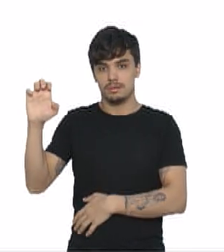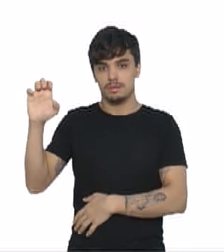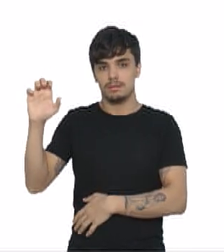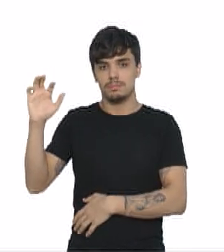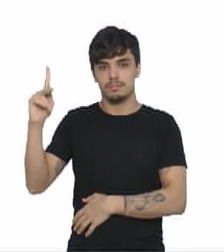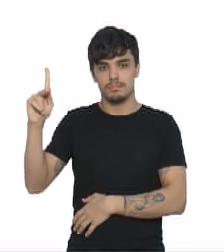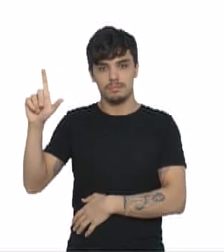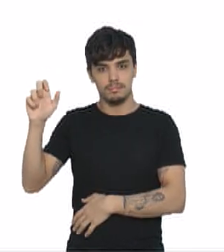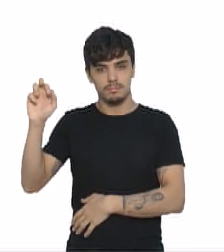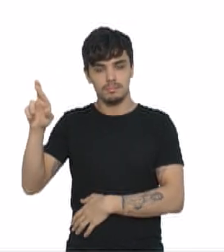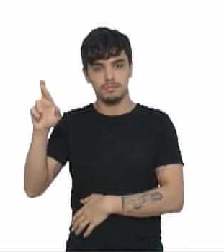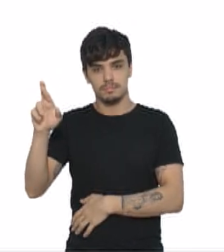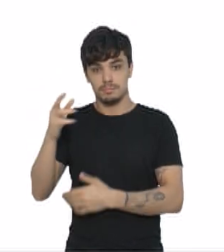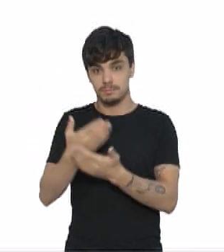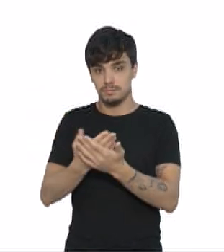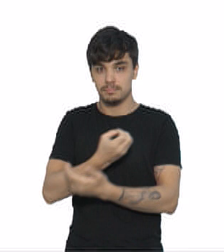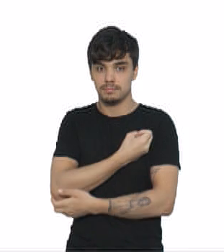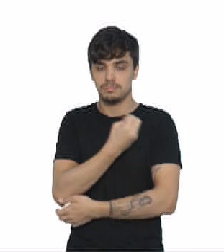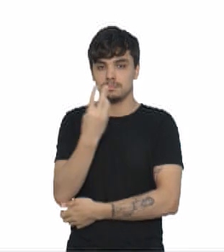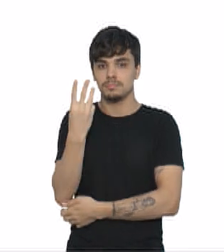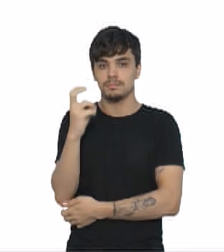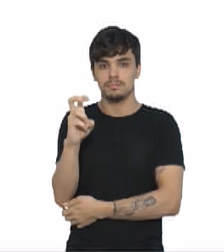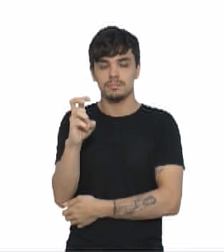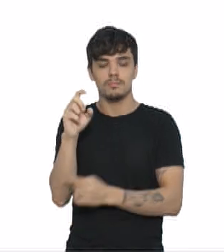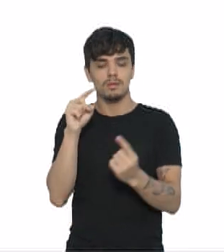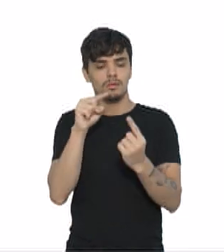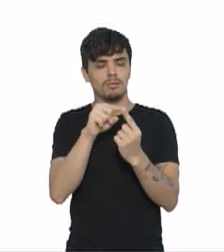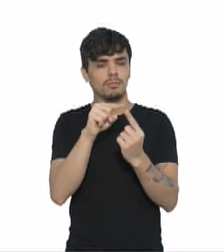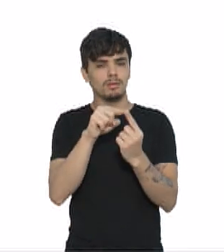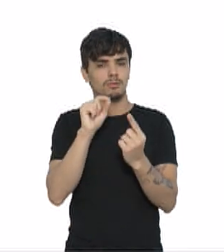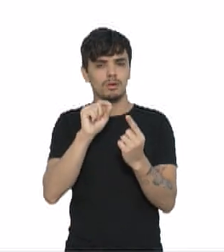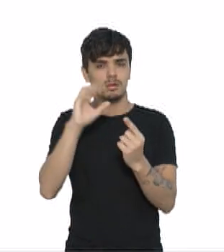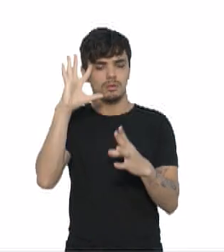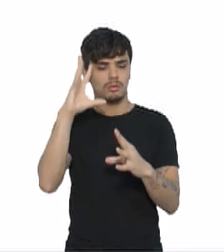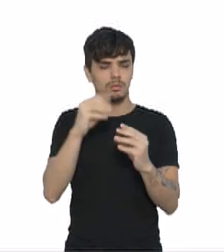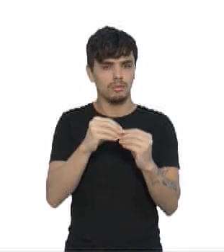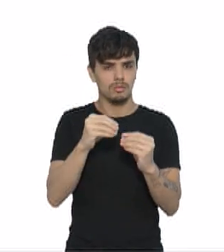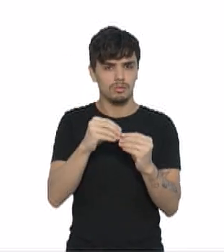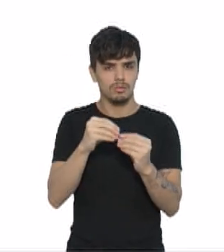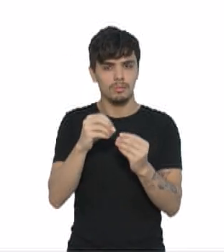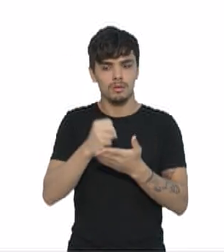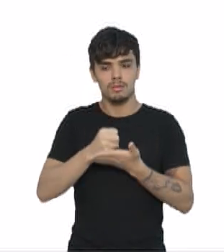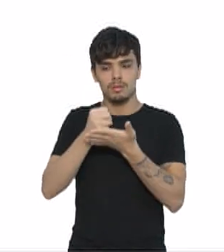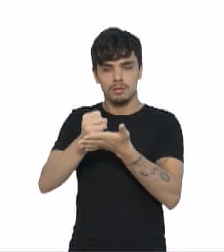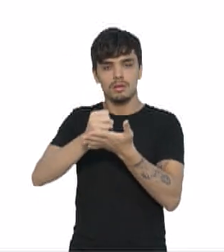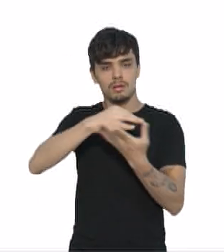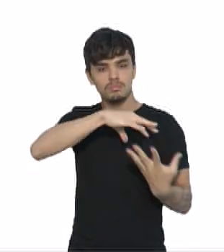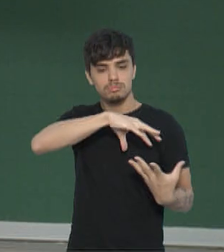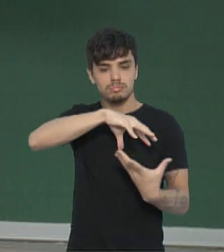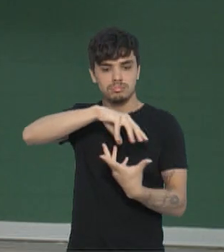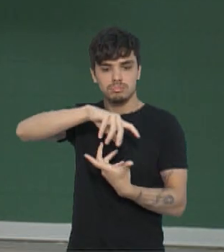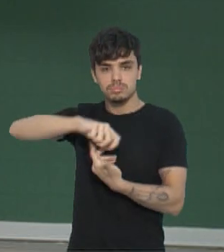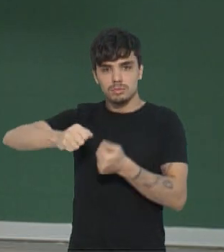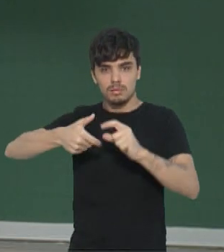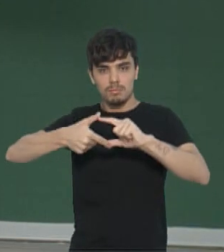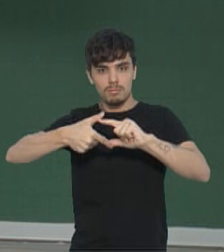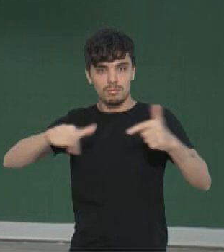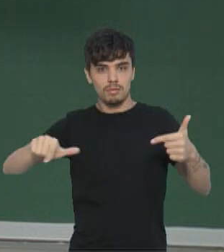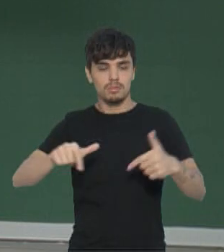35. O objetivo dessa aula é compreender as contribuições de Kepler para o mundo